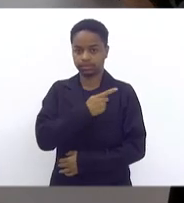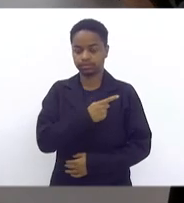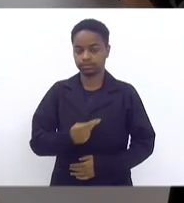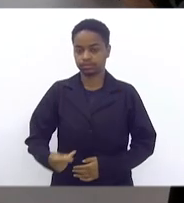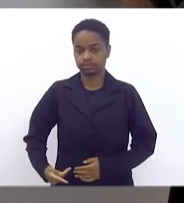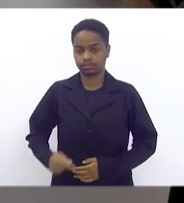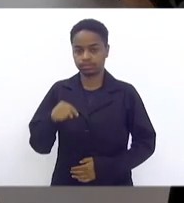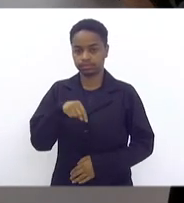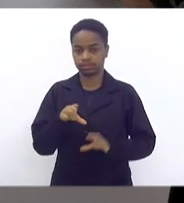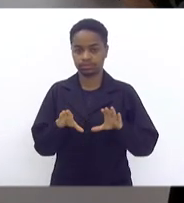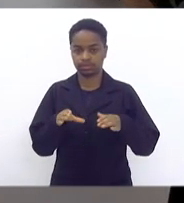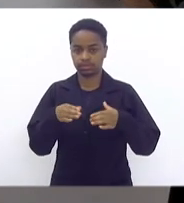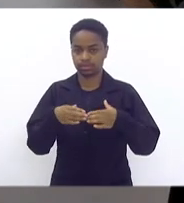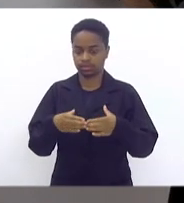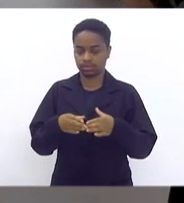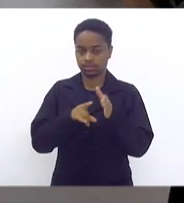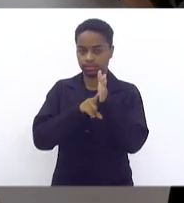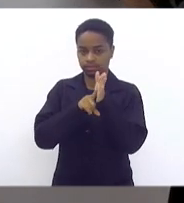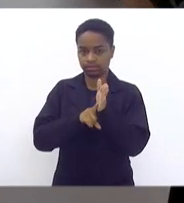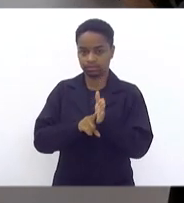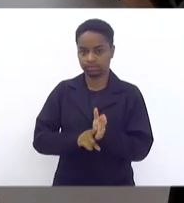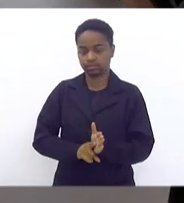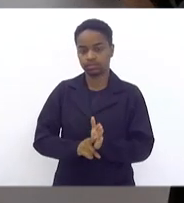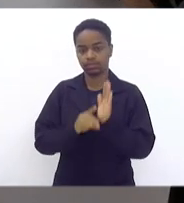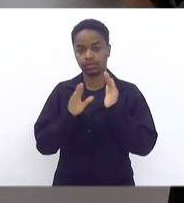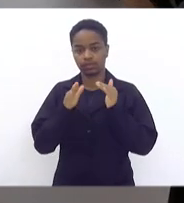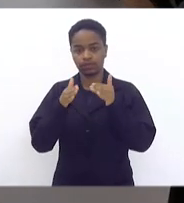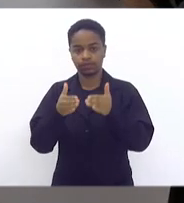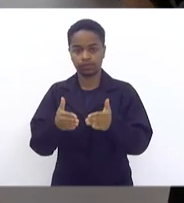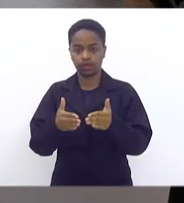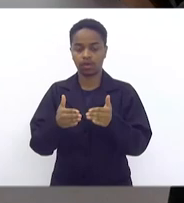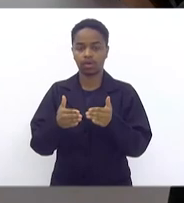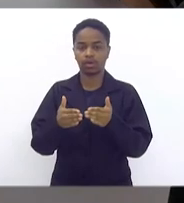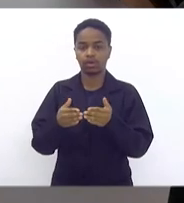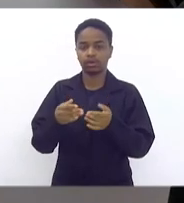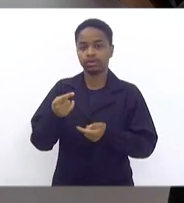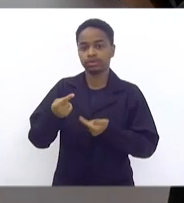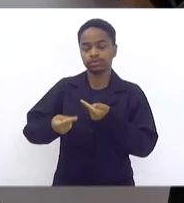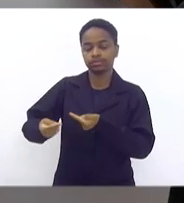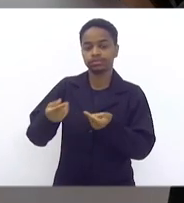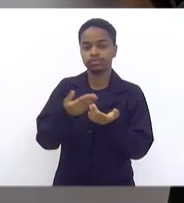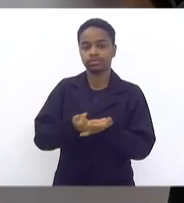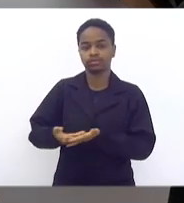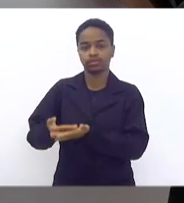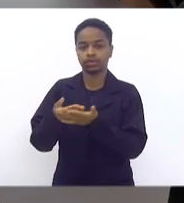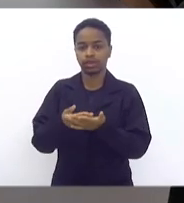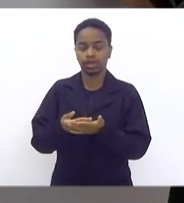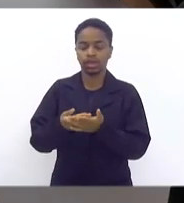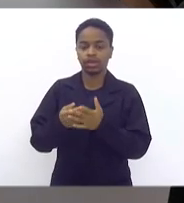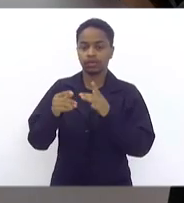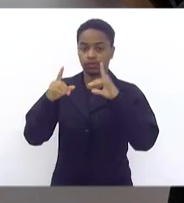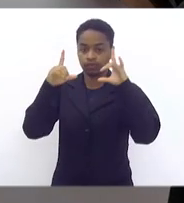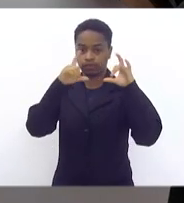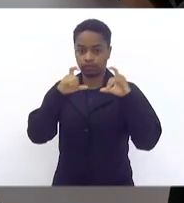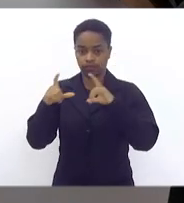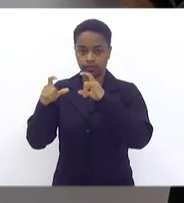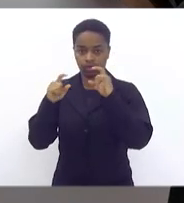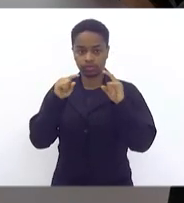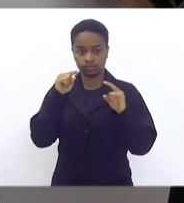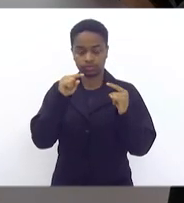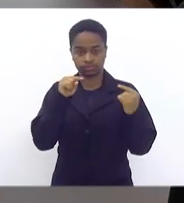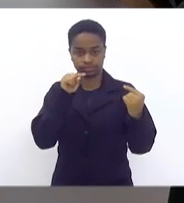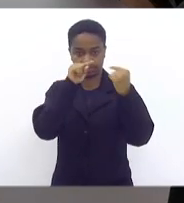Presidenta da comissão parlamentar de inquérito destinada a investigar a prática de reconhecimento fotográfico realizada nas